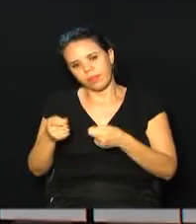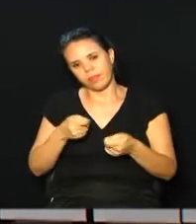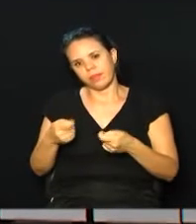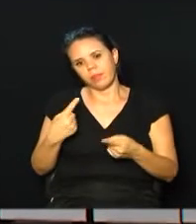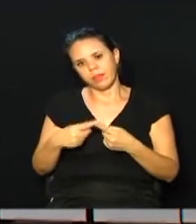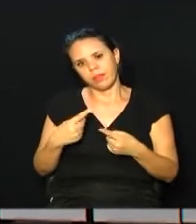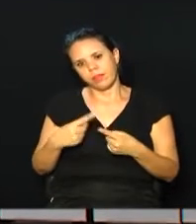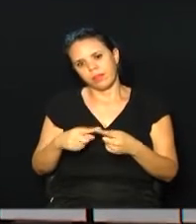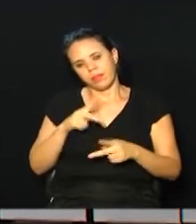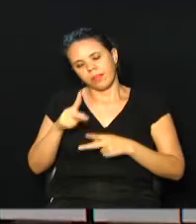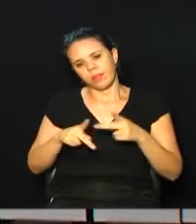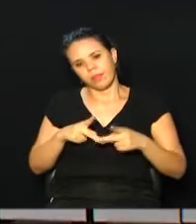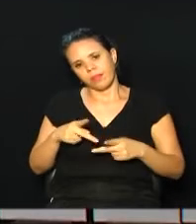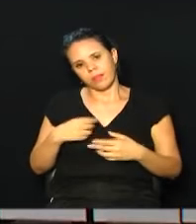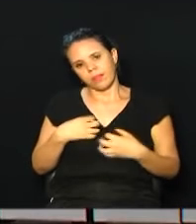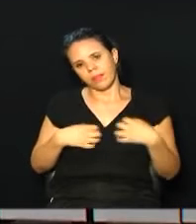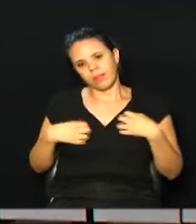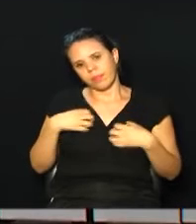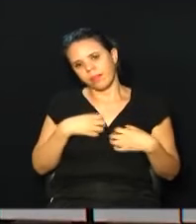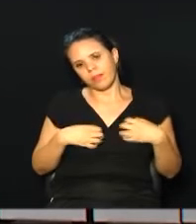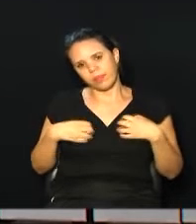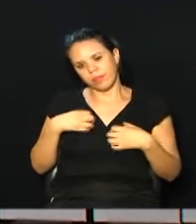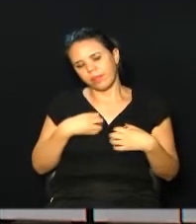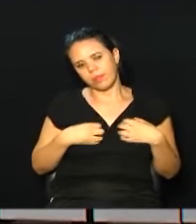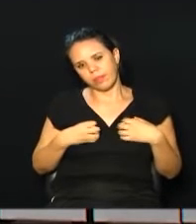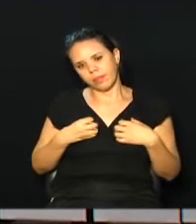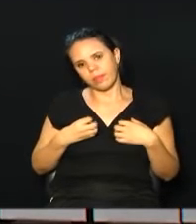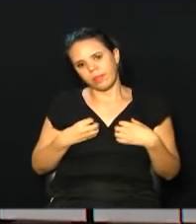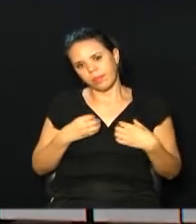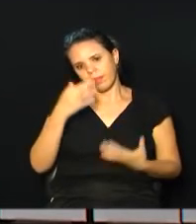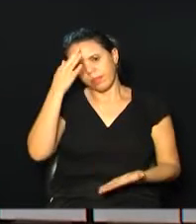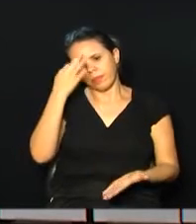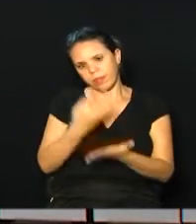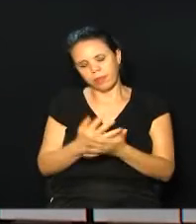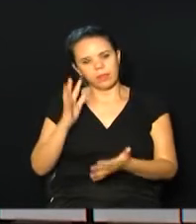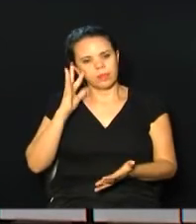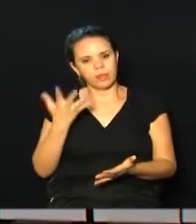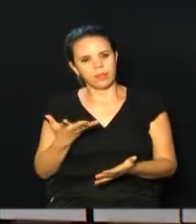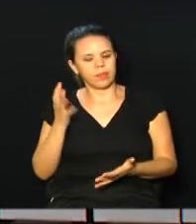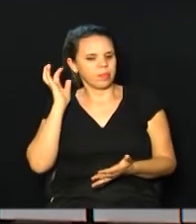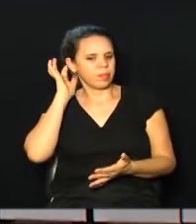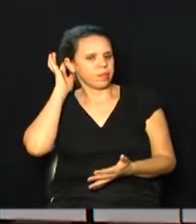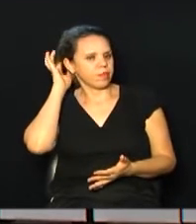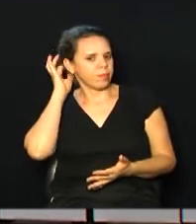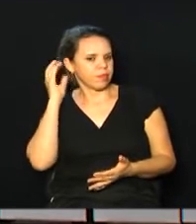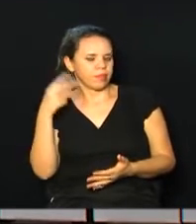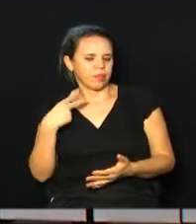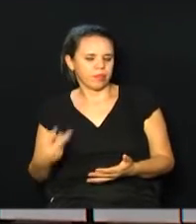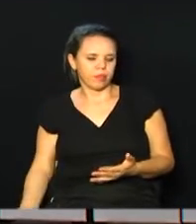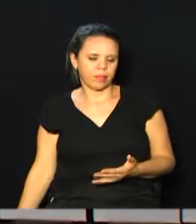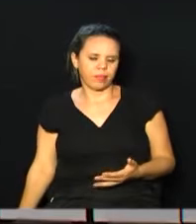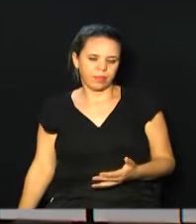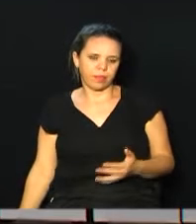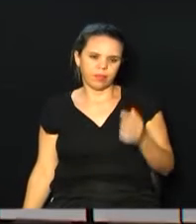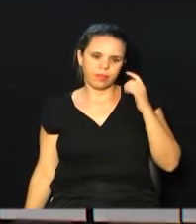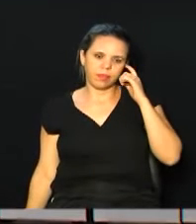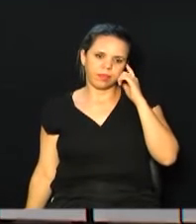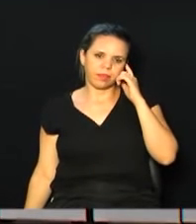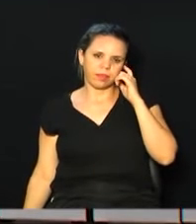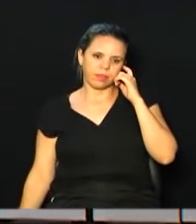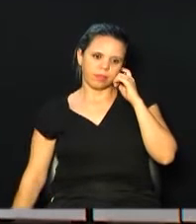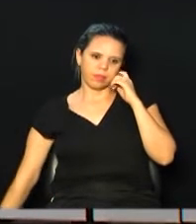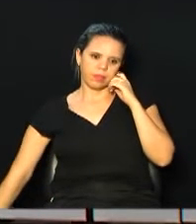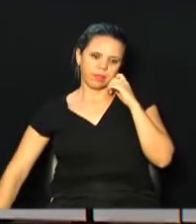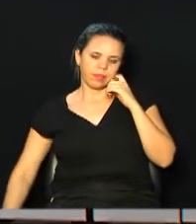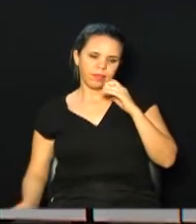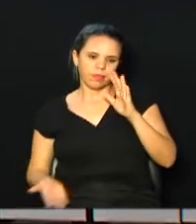porque as pessoas, assim, ela deposita a solução totalmente no vereador, e aí a gente